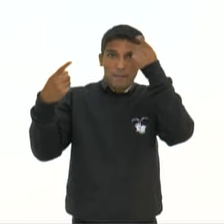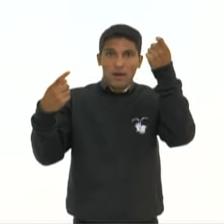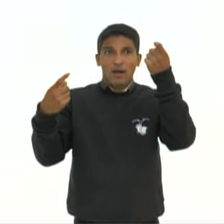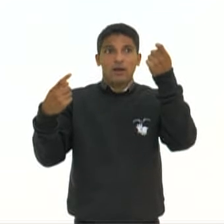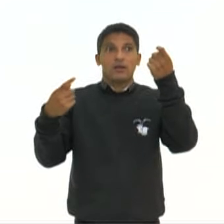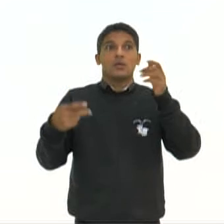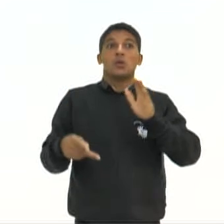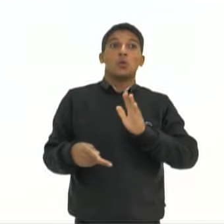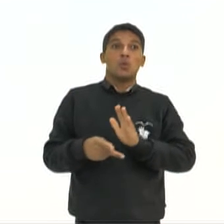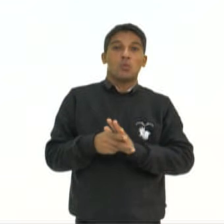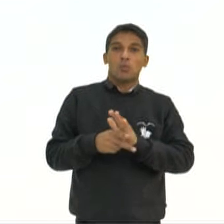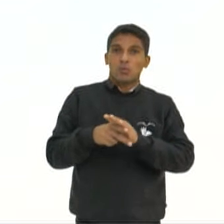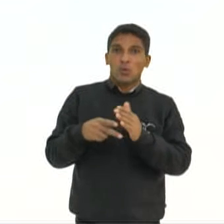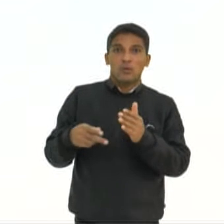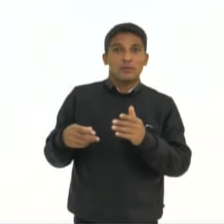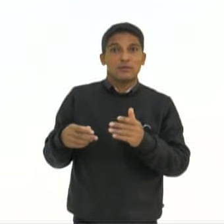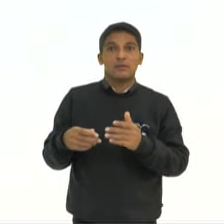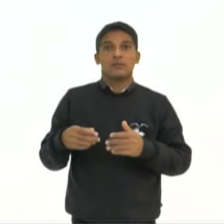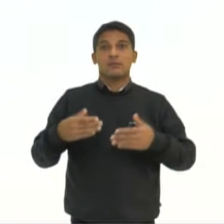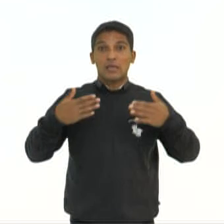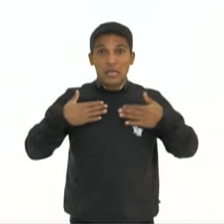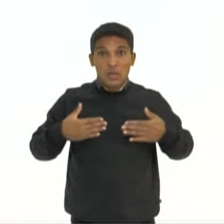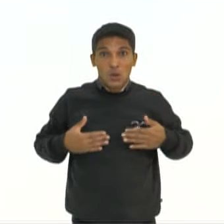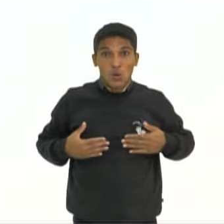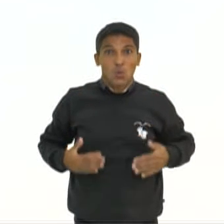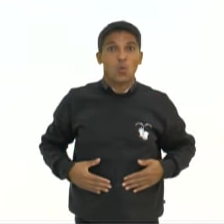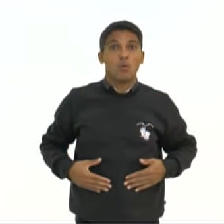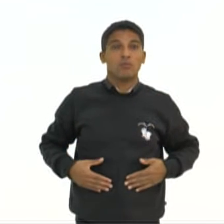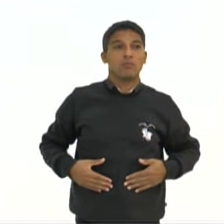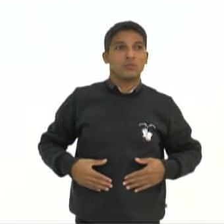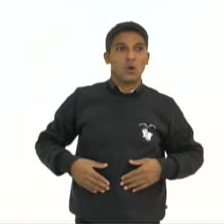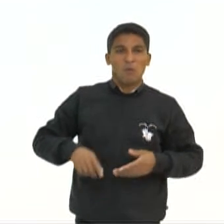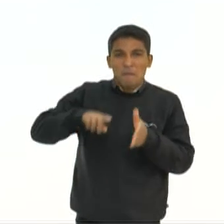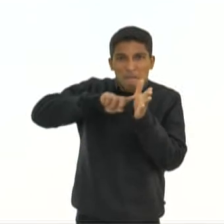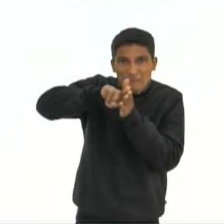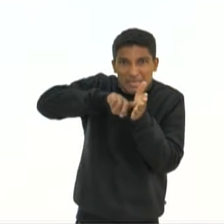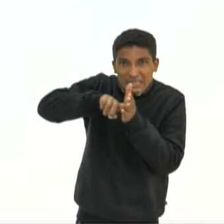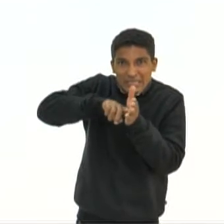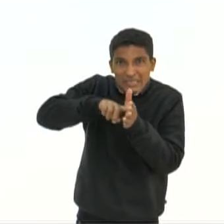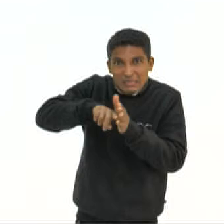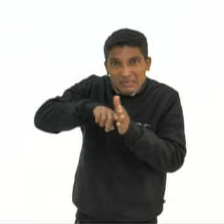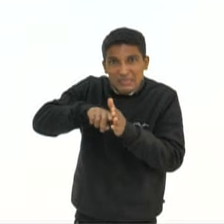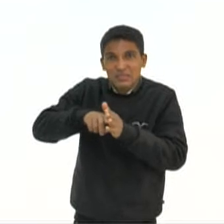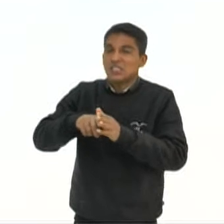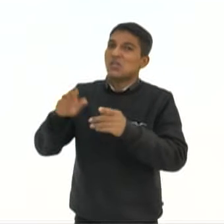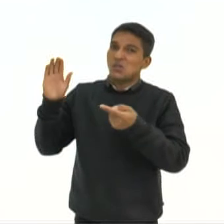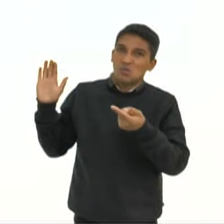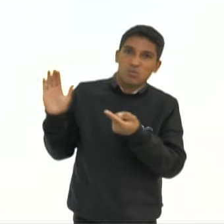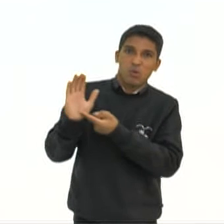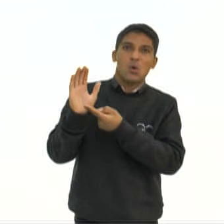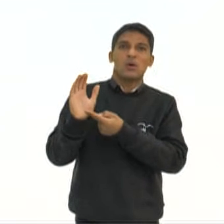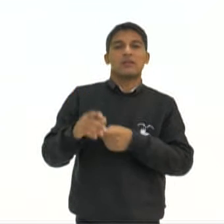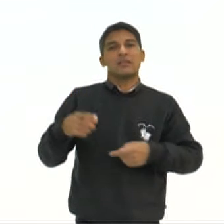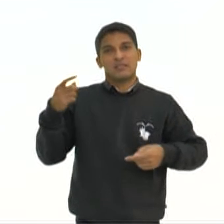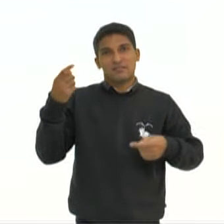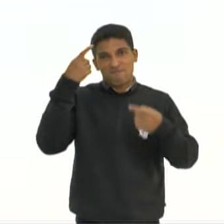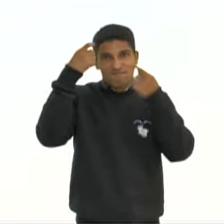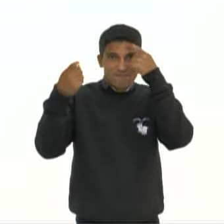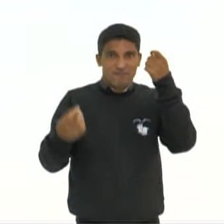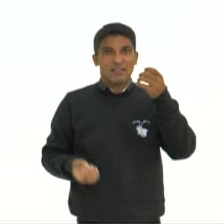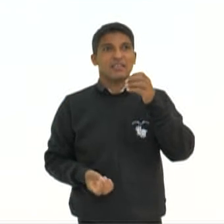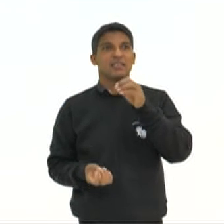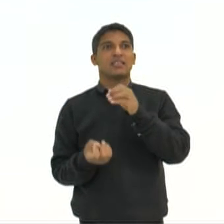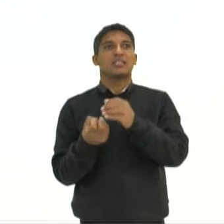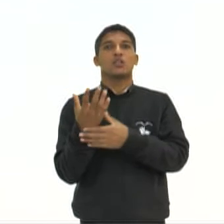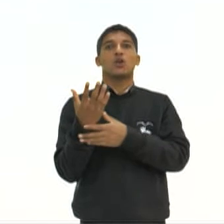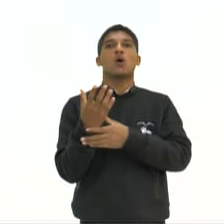anatomia do corpo humano de 1450, e os médicos árabes eles vão ser pioneiros na percepção de